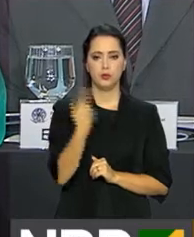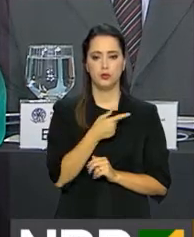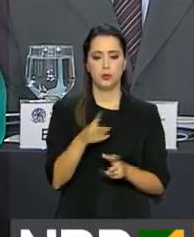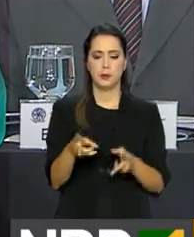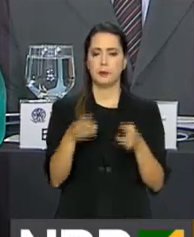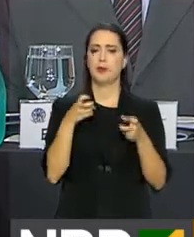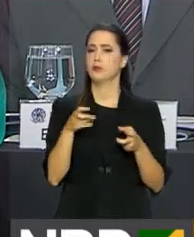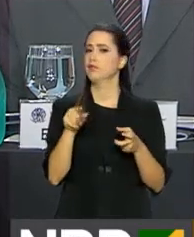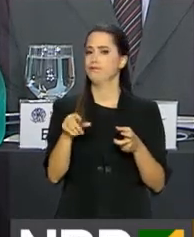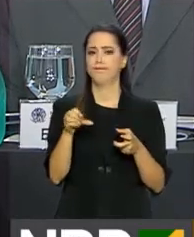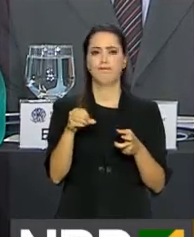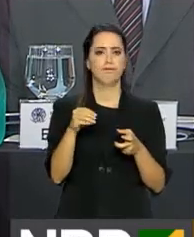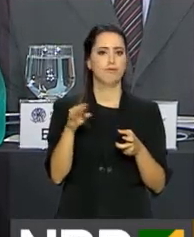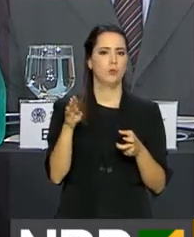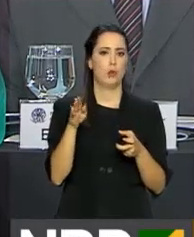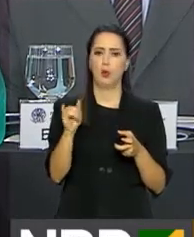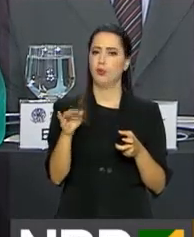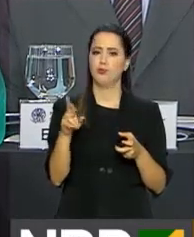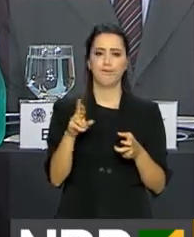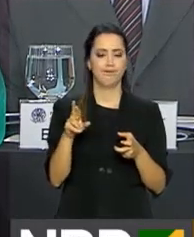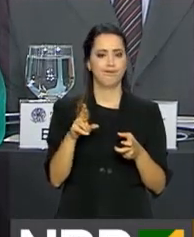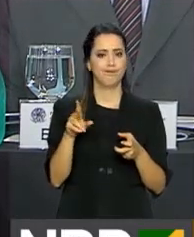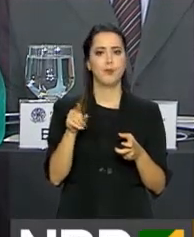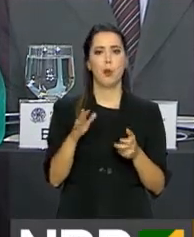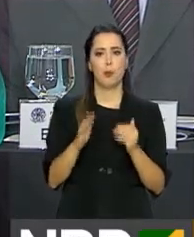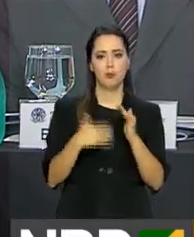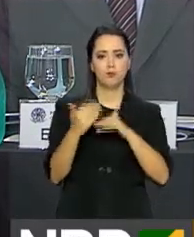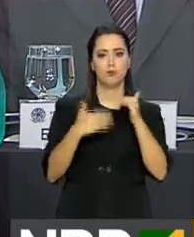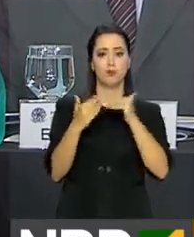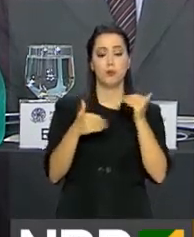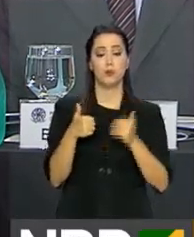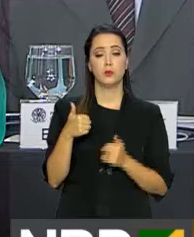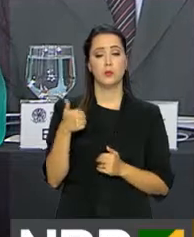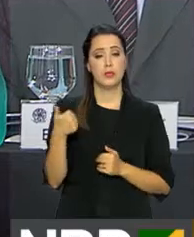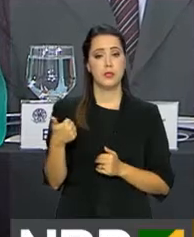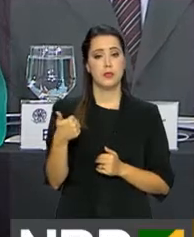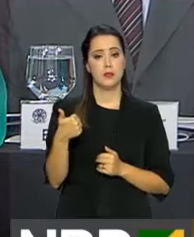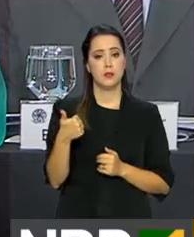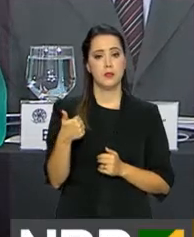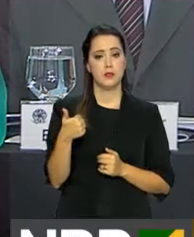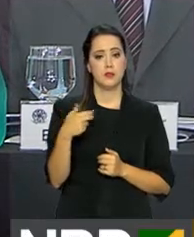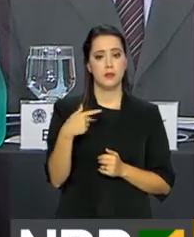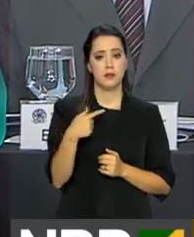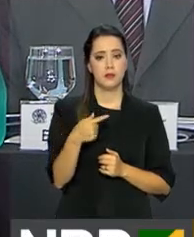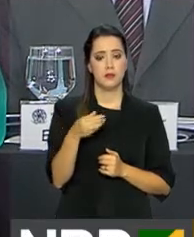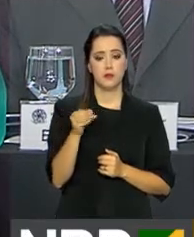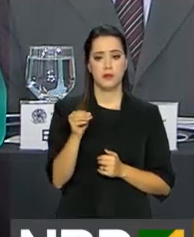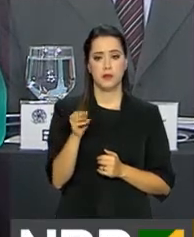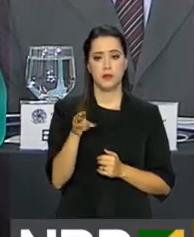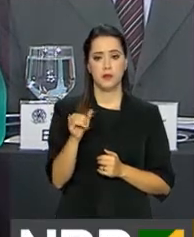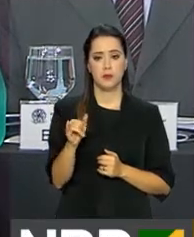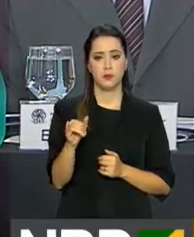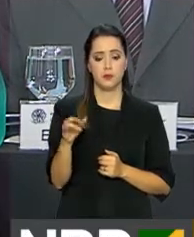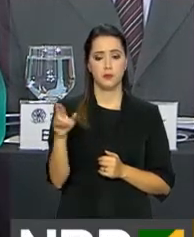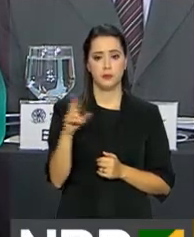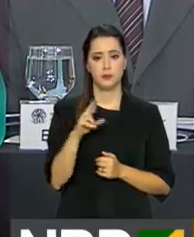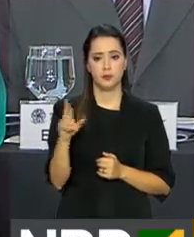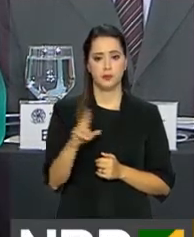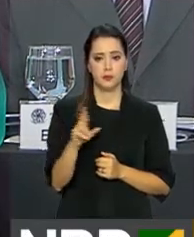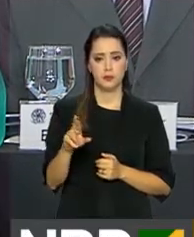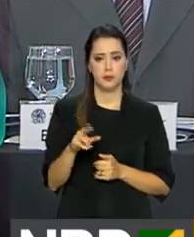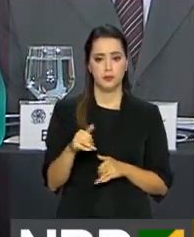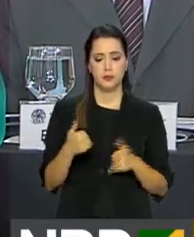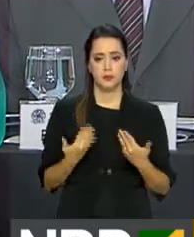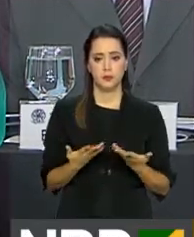detectamos que o déficit real era de 170 bilhões de reais